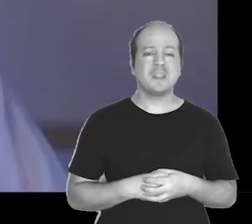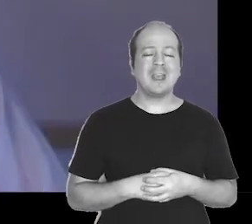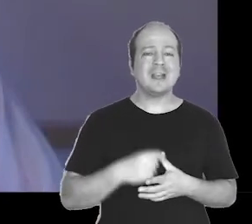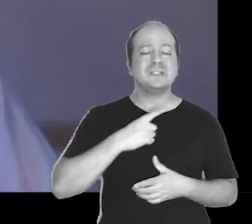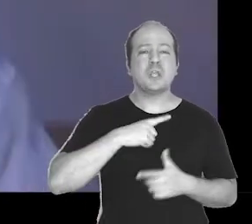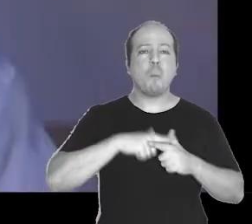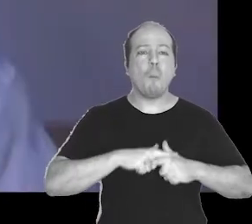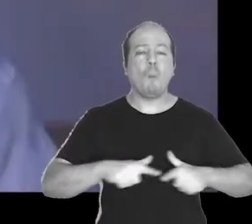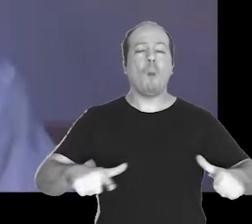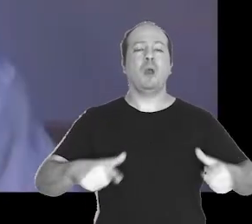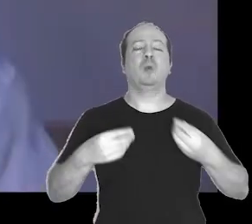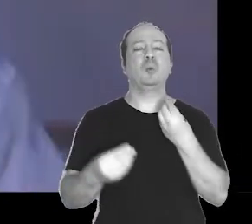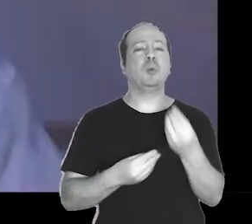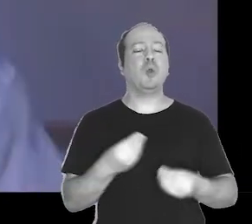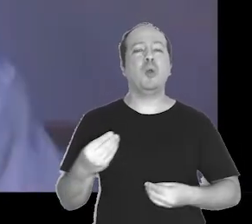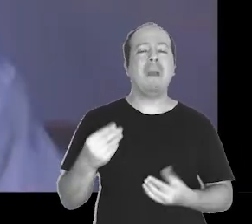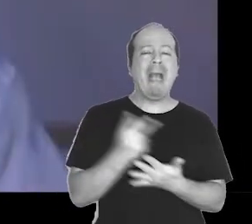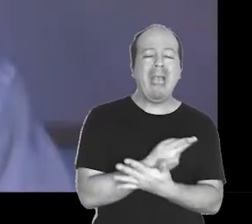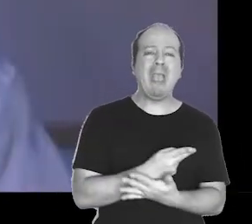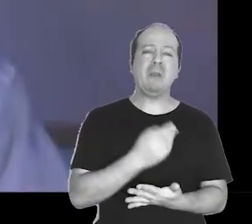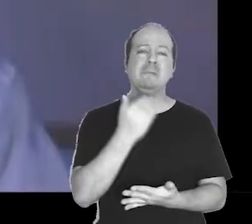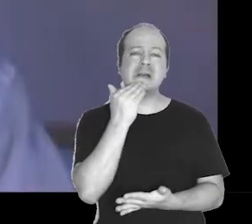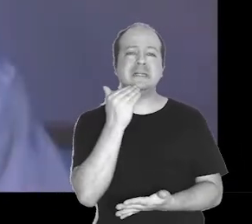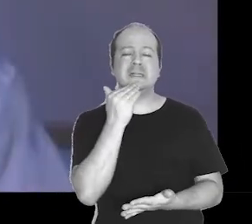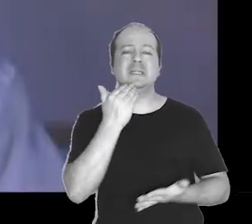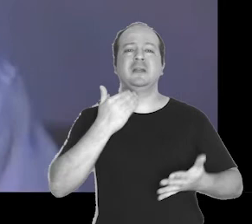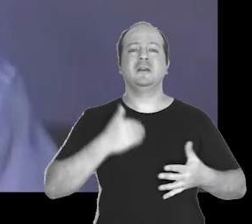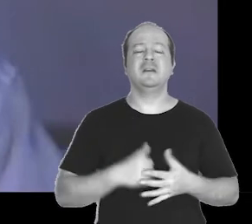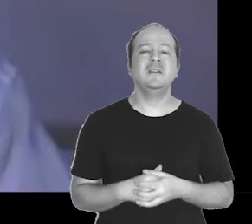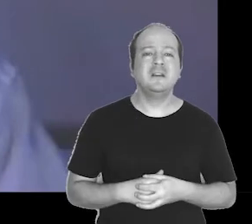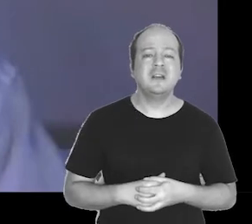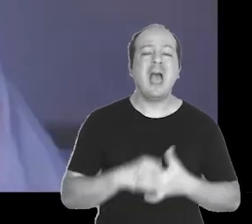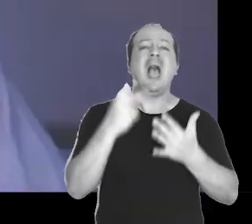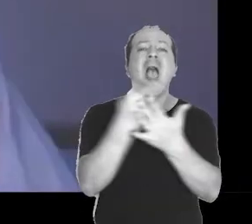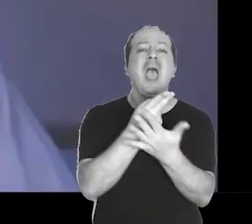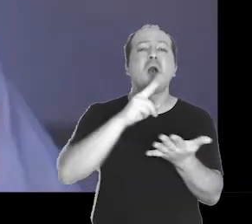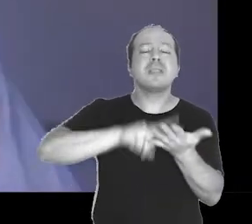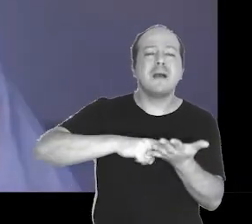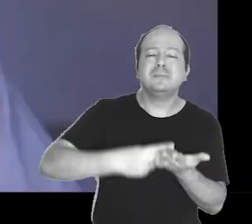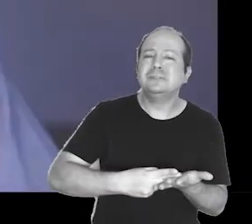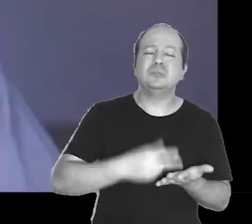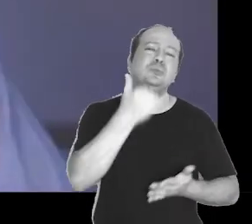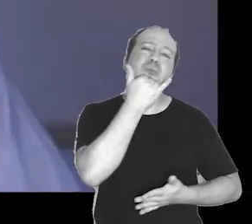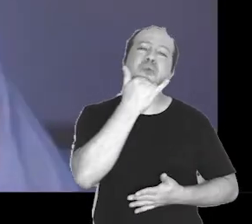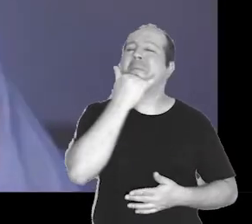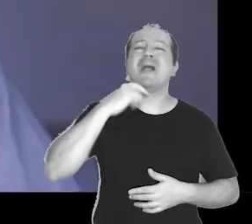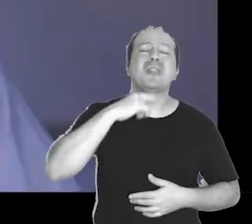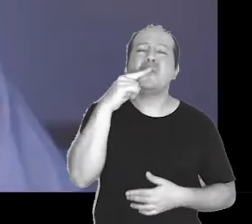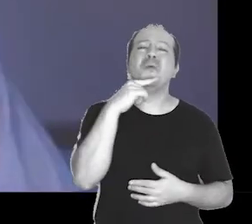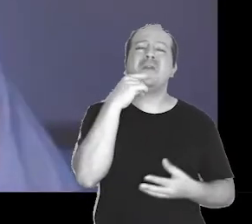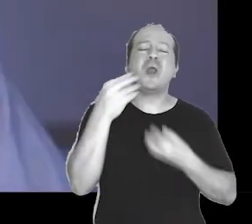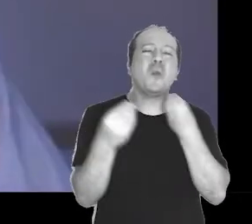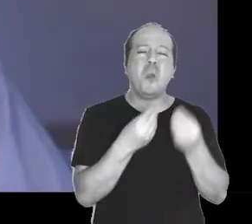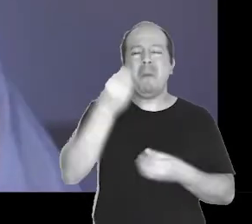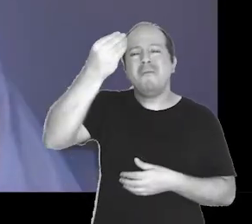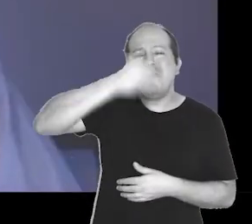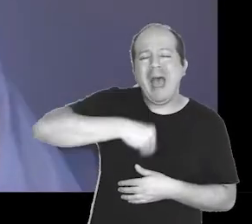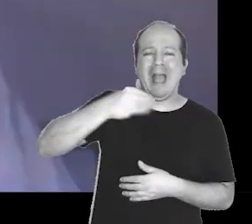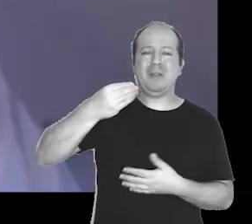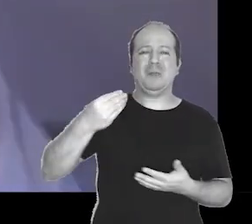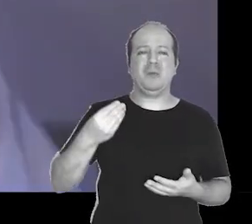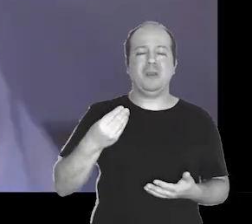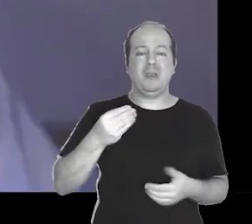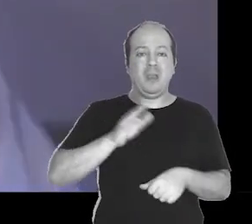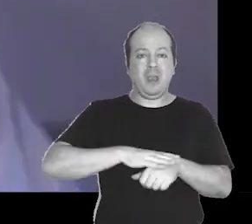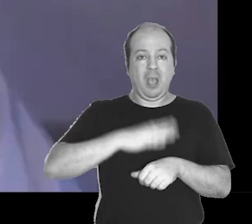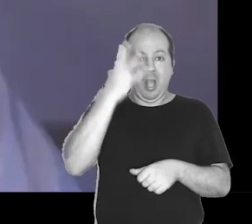um branco pior de todos os erros. O erro de tradução é, sem dúvida, o ponto mais fraco desse meu mais